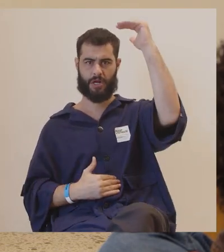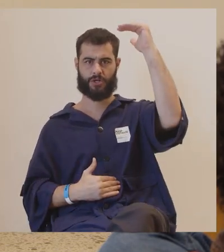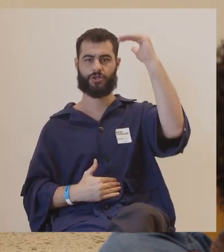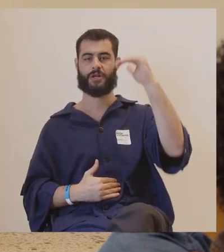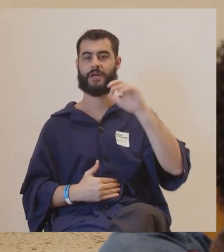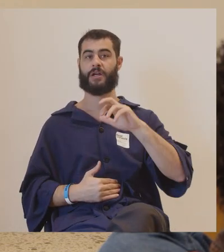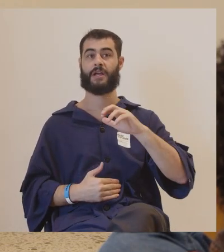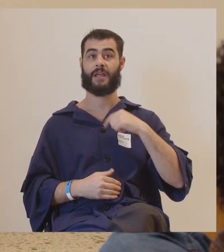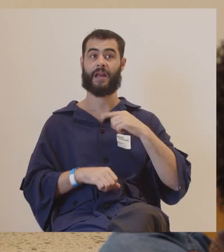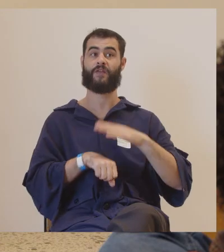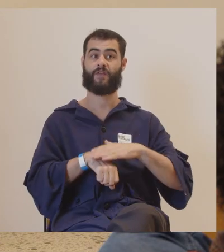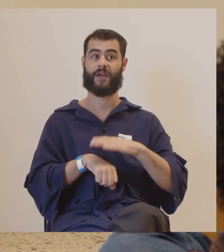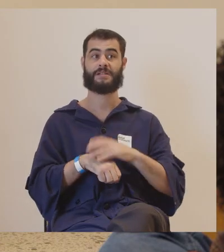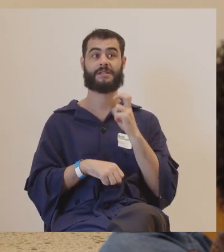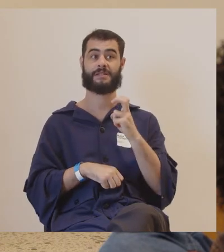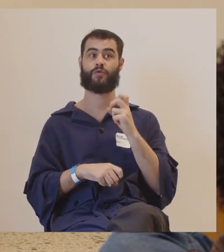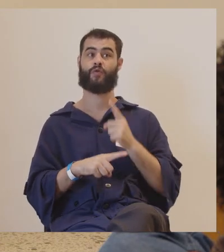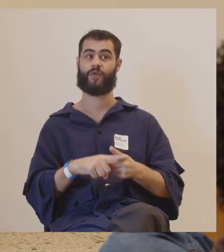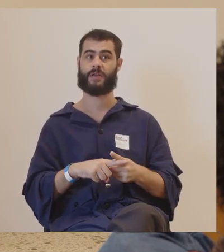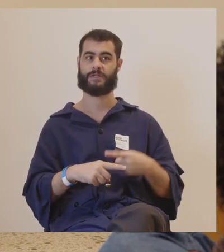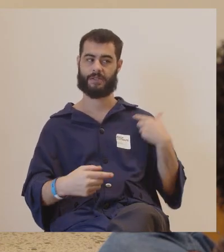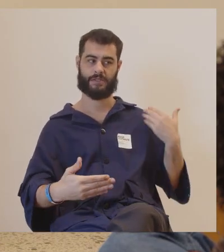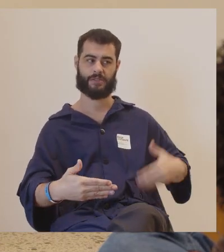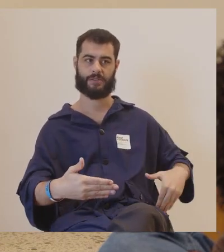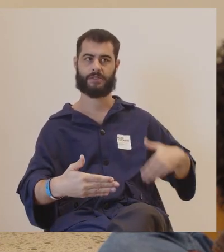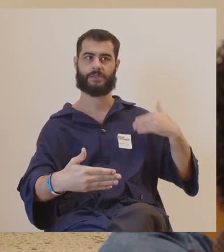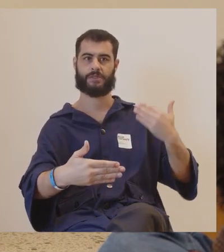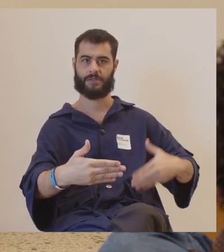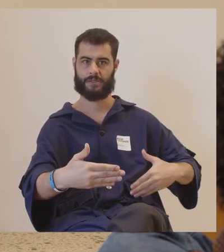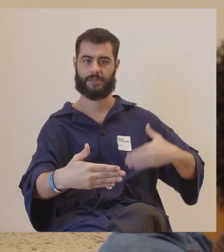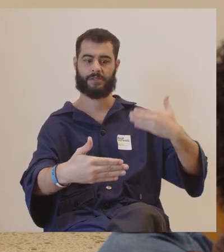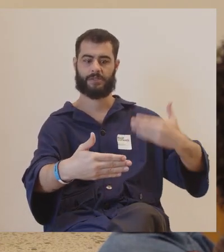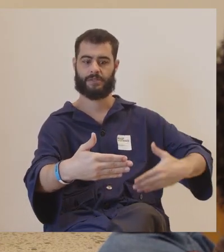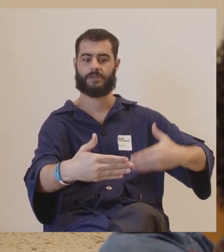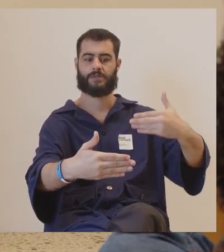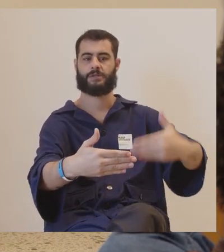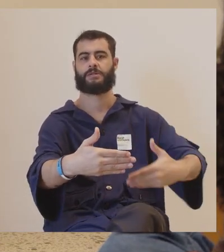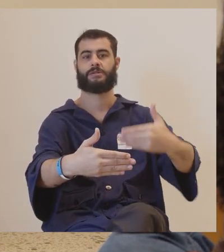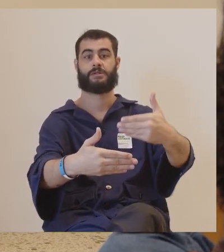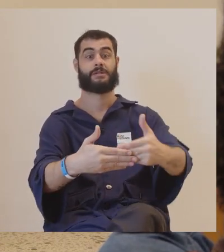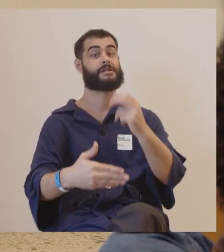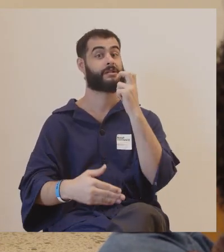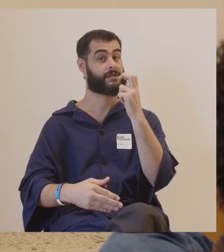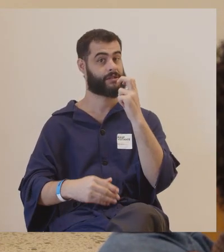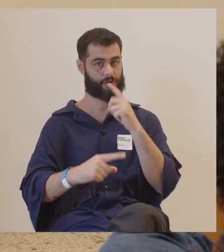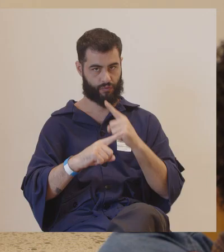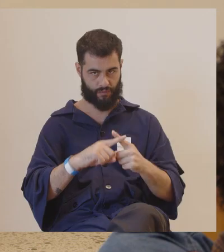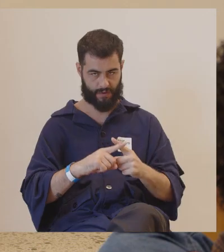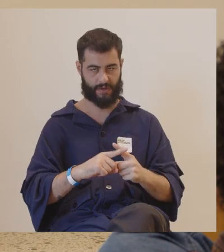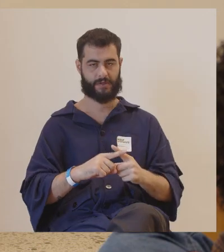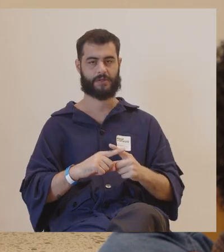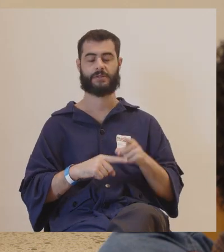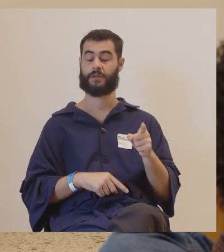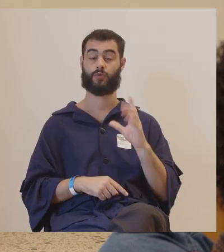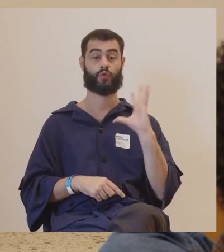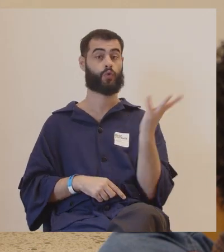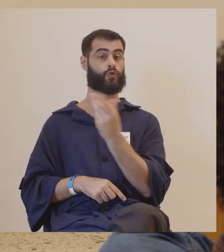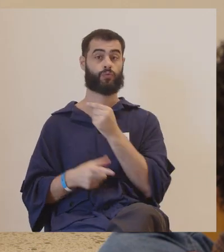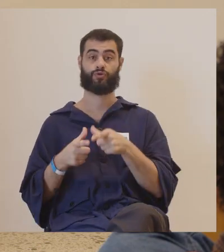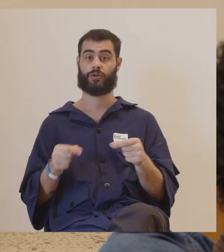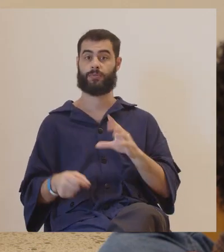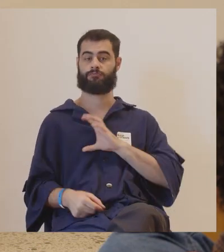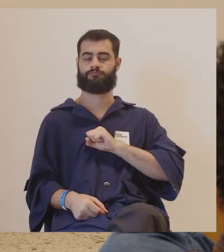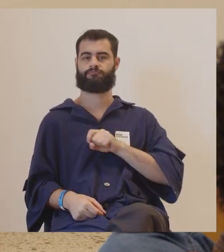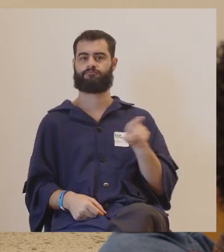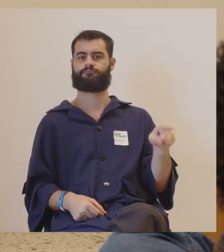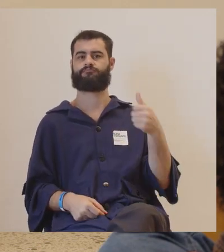diferentes, que era um objeto bastante apreciado nesse contexto do colecionismo de estampas japonesas, que era uma